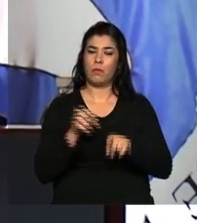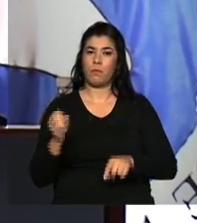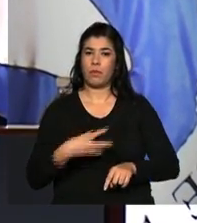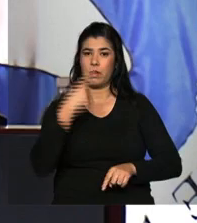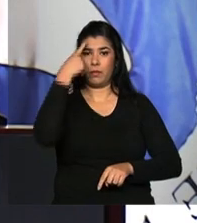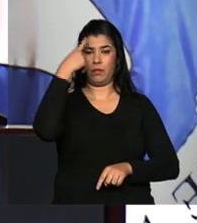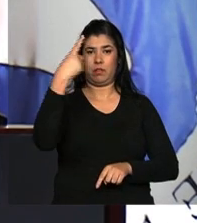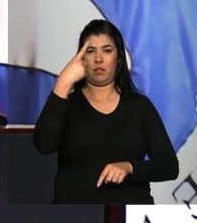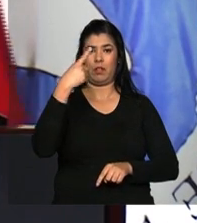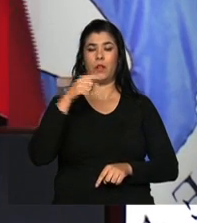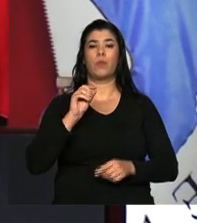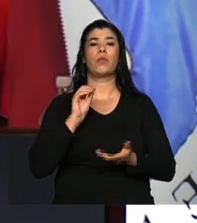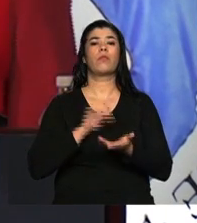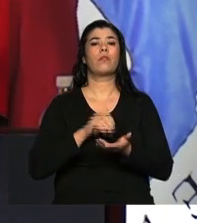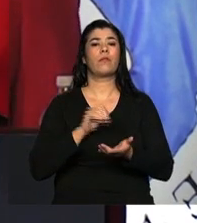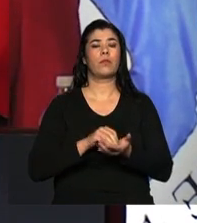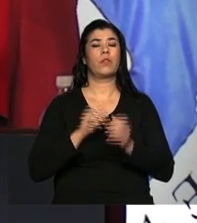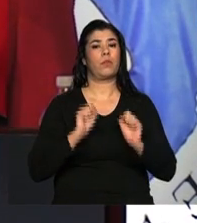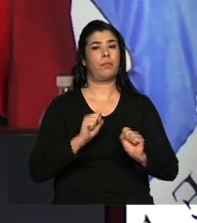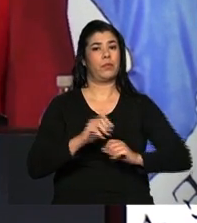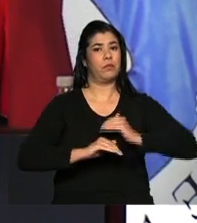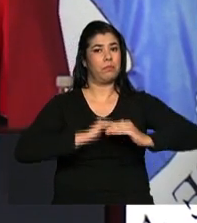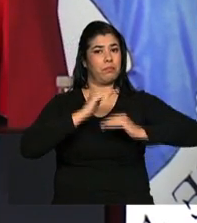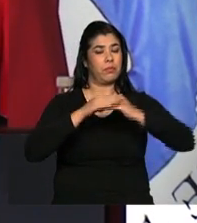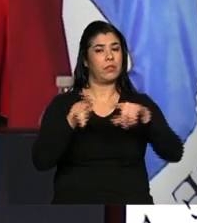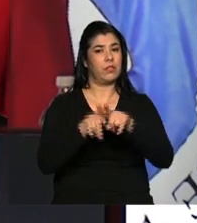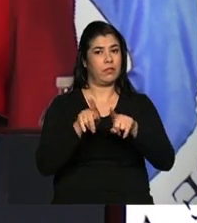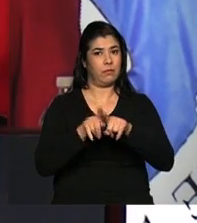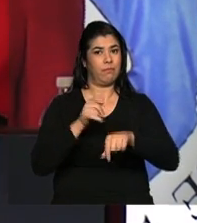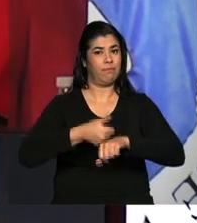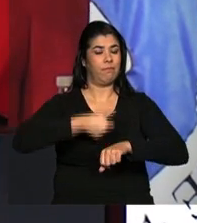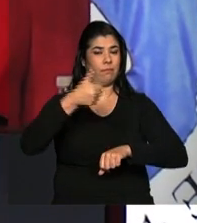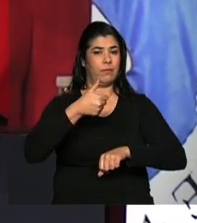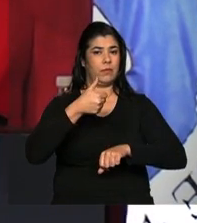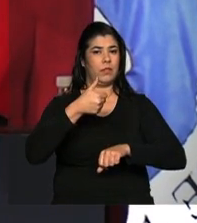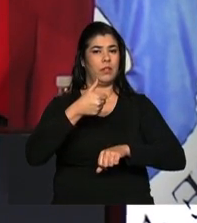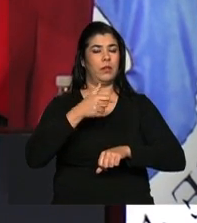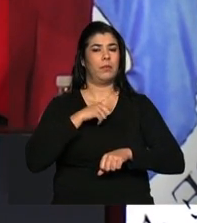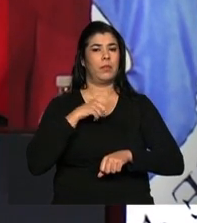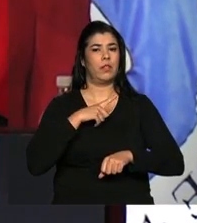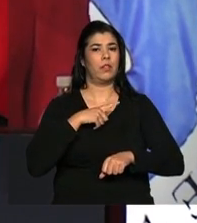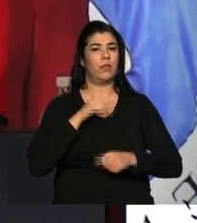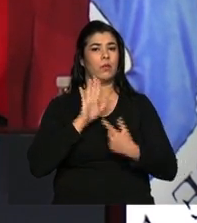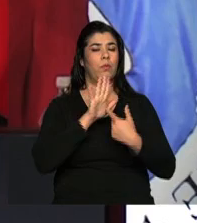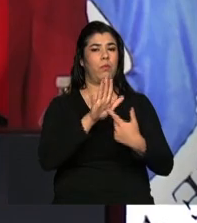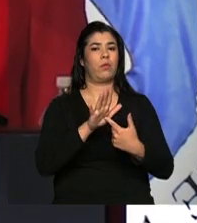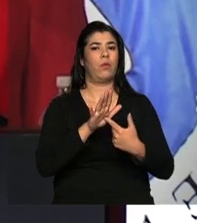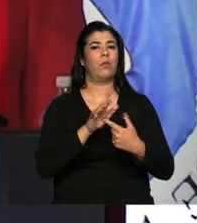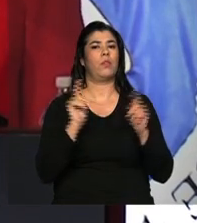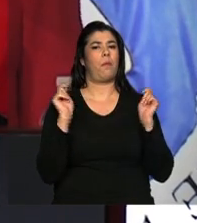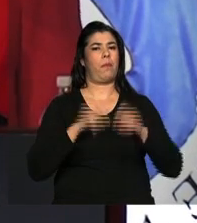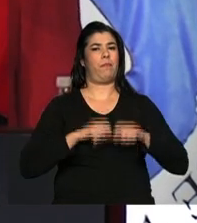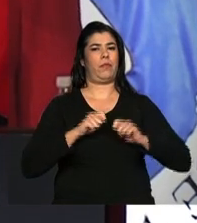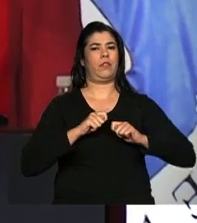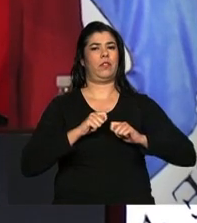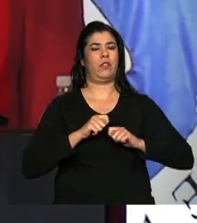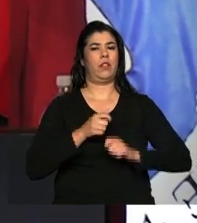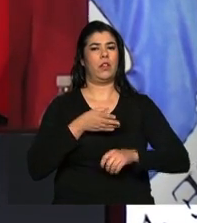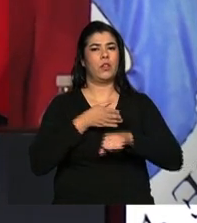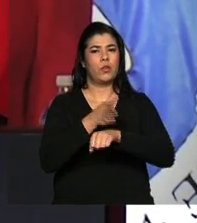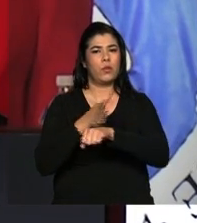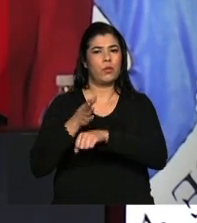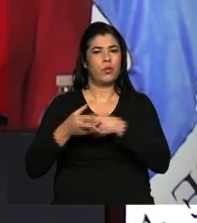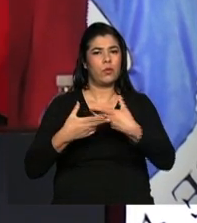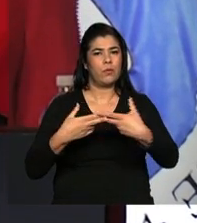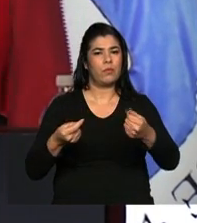demandas possam ser atendidas de maneira efetiva, o que aponta para um enorme potencial de investimentos